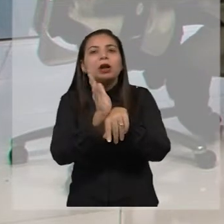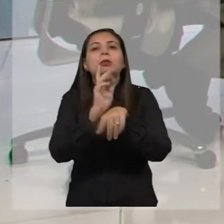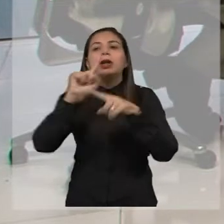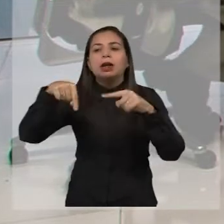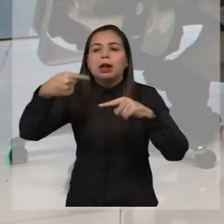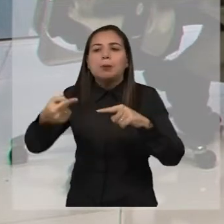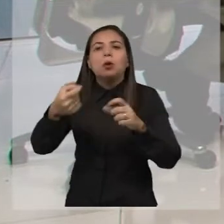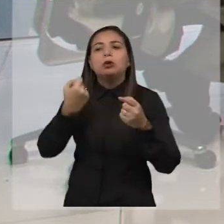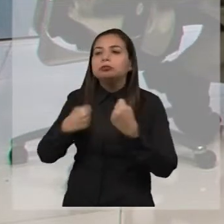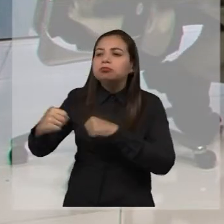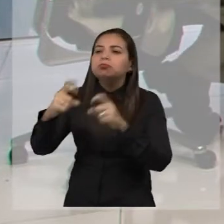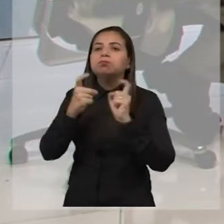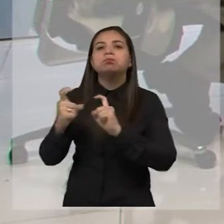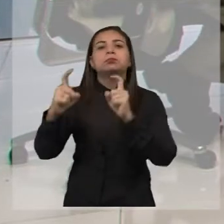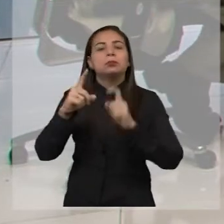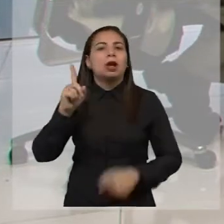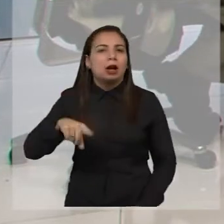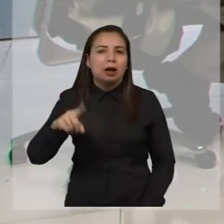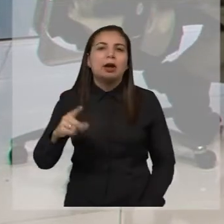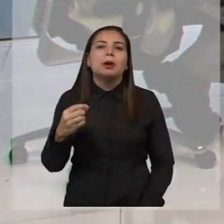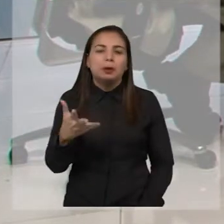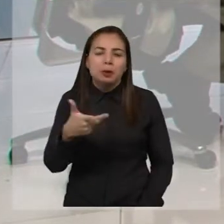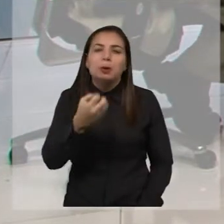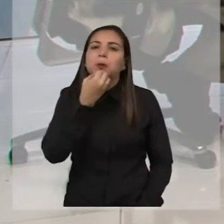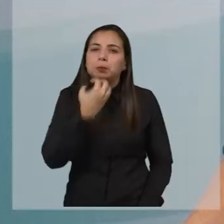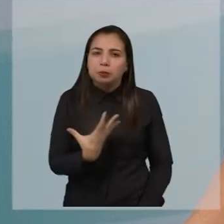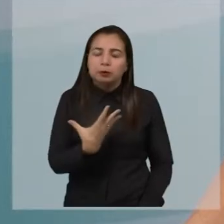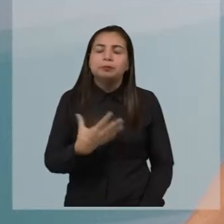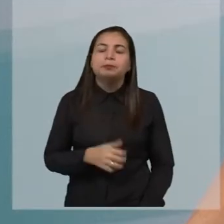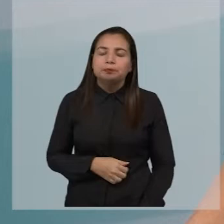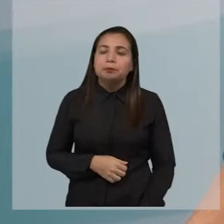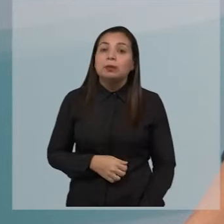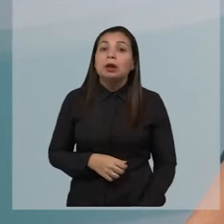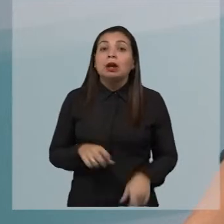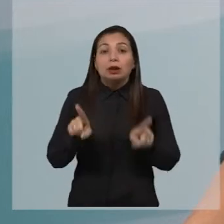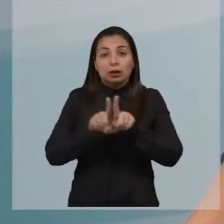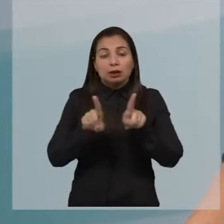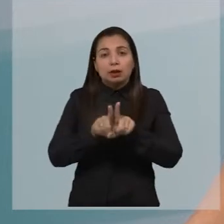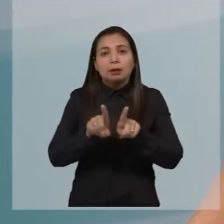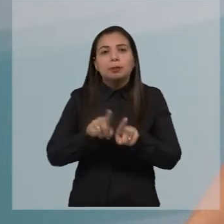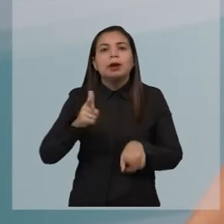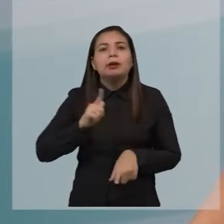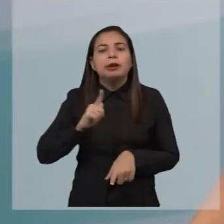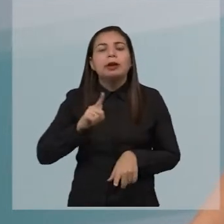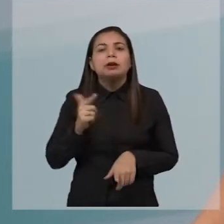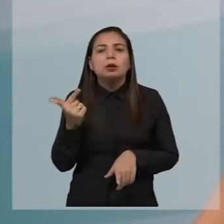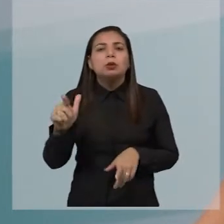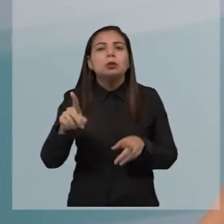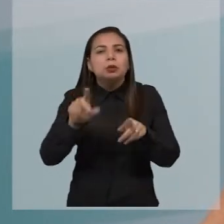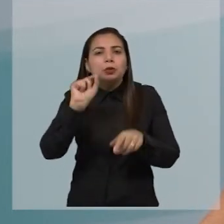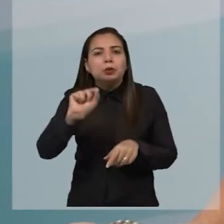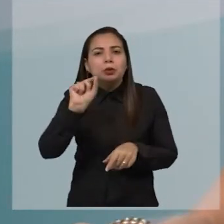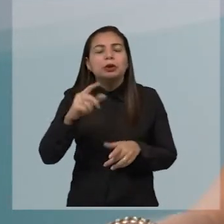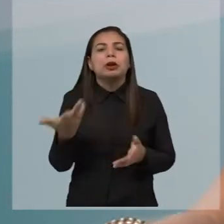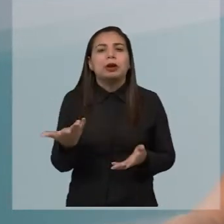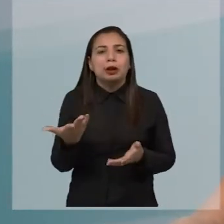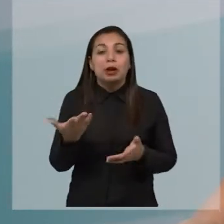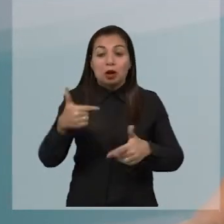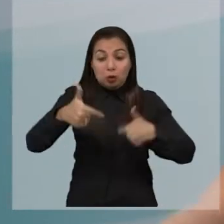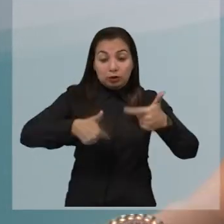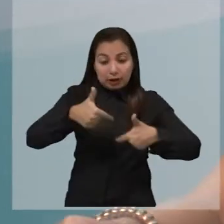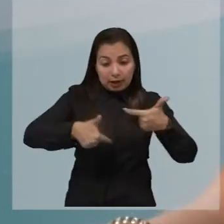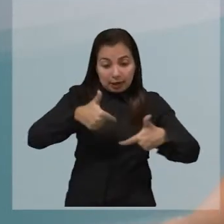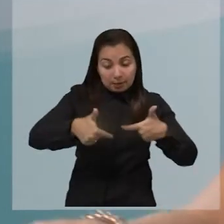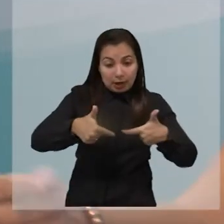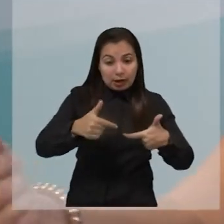meio. Assim como o livro aberto, né, que muita gente questionou no início, por que remi 4 dias? Porque, como o trabalho,